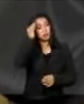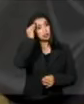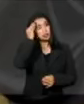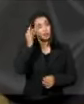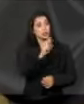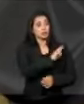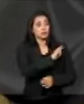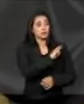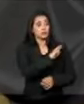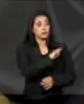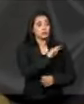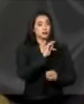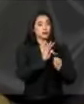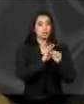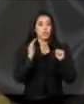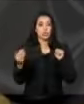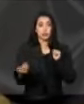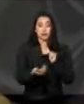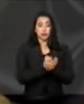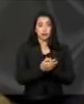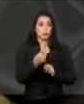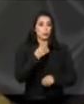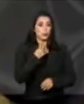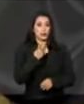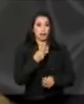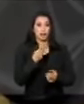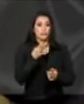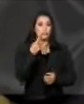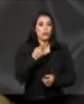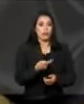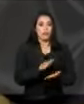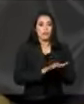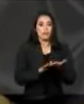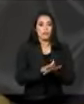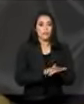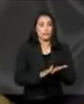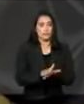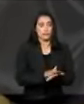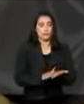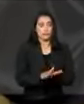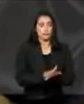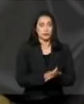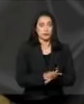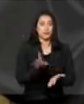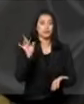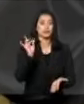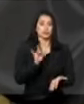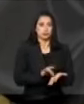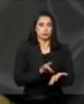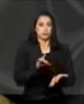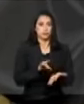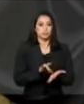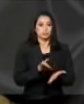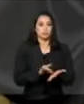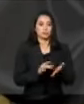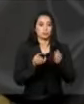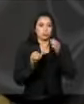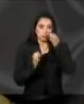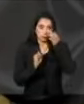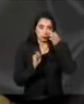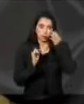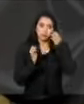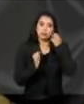quando esta Corte não mais puder se pronunciar é que efetivamente se pode cercear